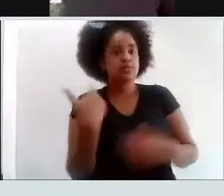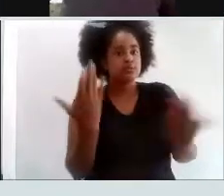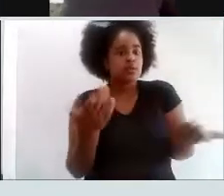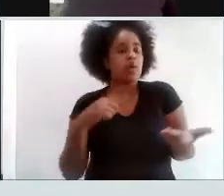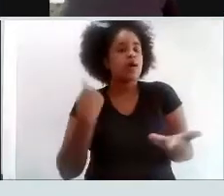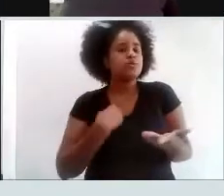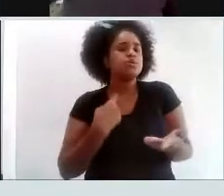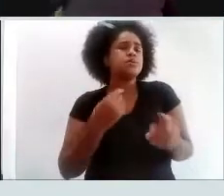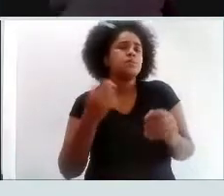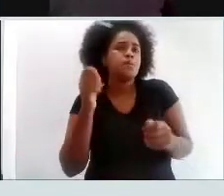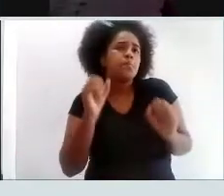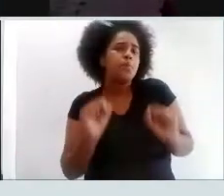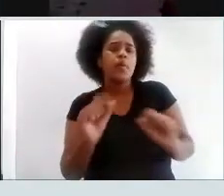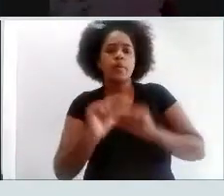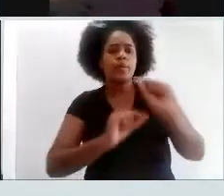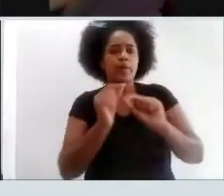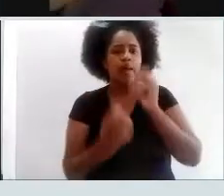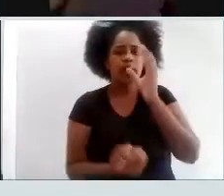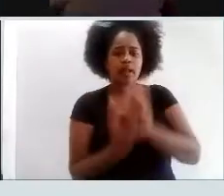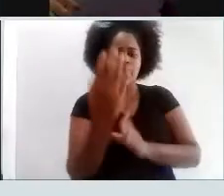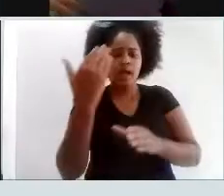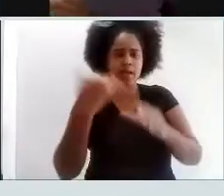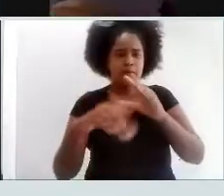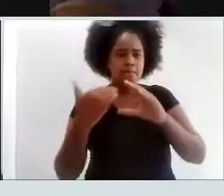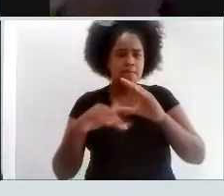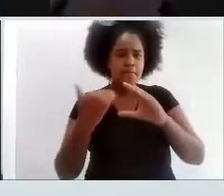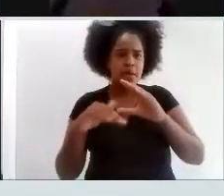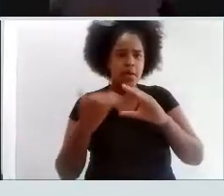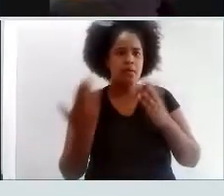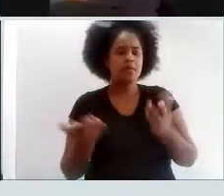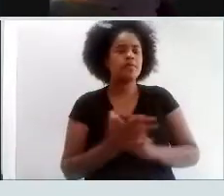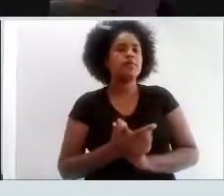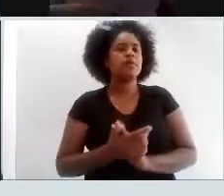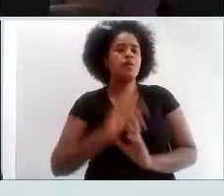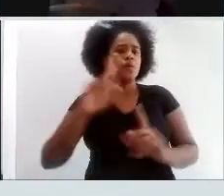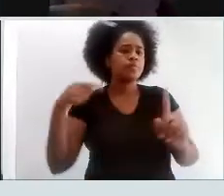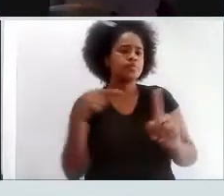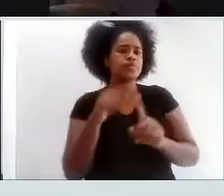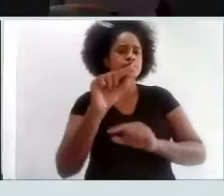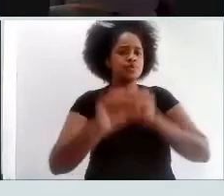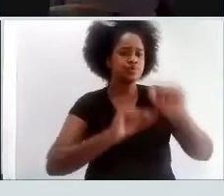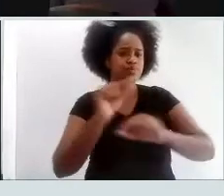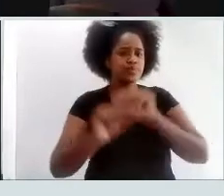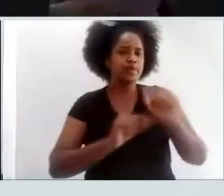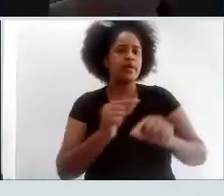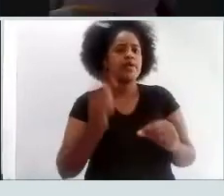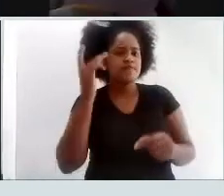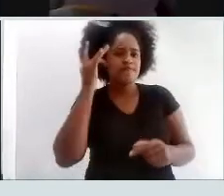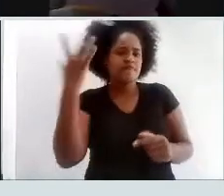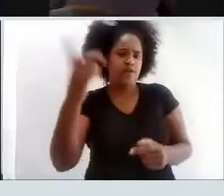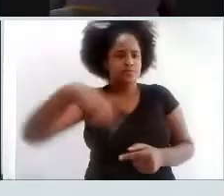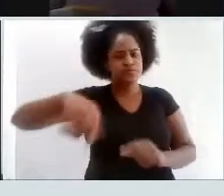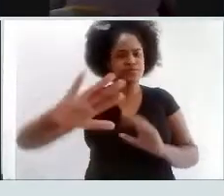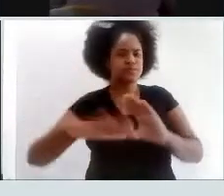organizado, para a gente ter uma listagem corretinha ali, conseguir ver como os alunos enviaram. Provavelmente vai ser pelo e-mail, mas